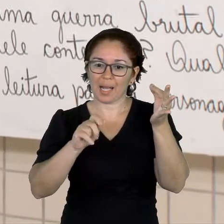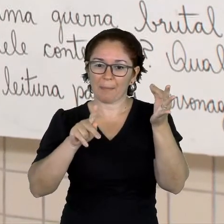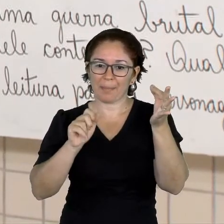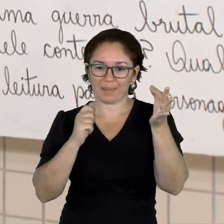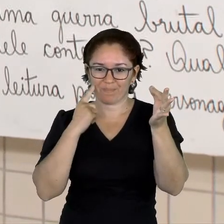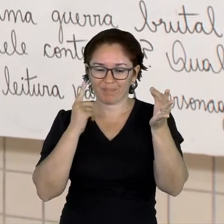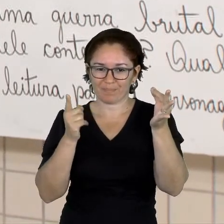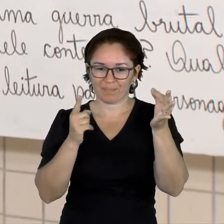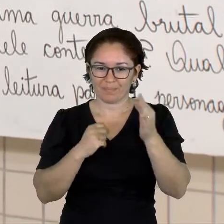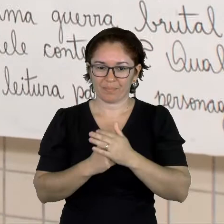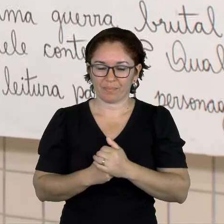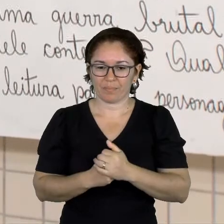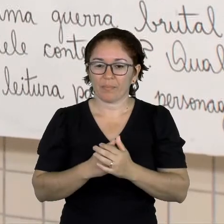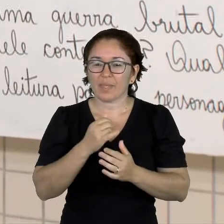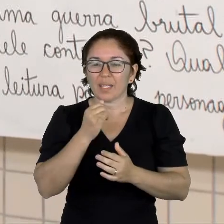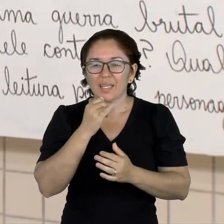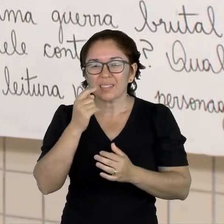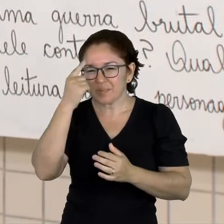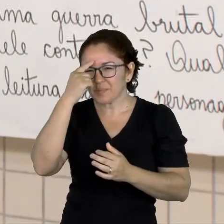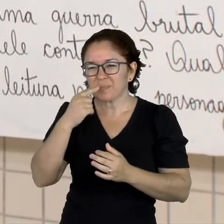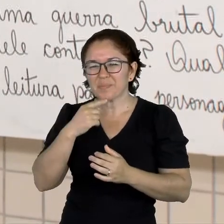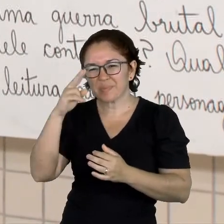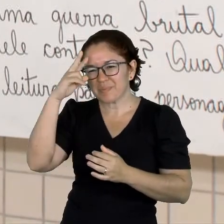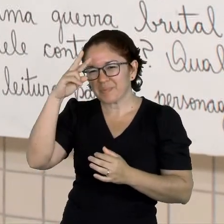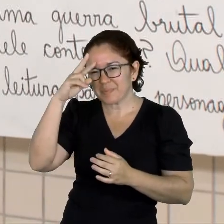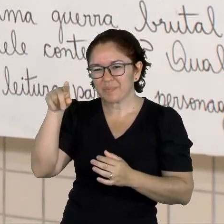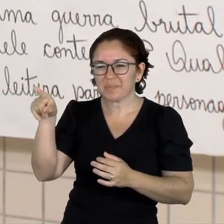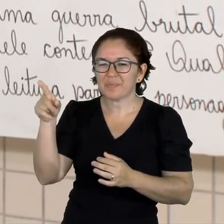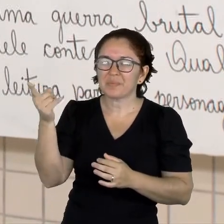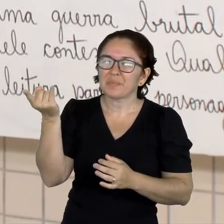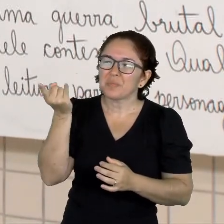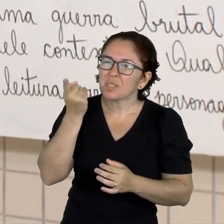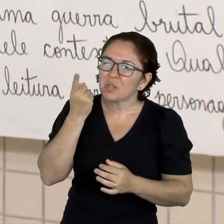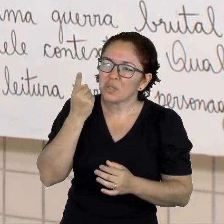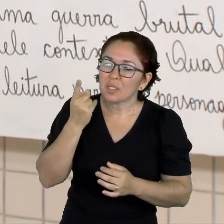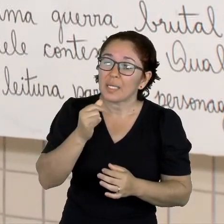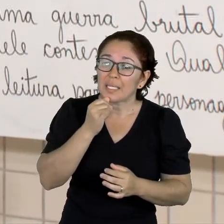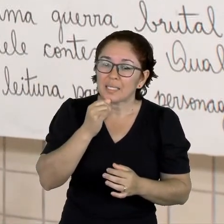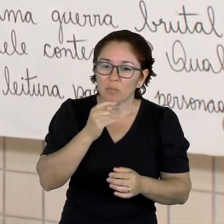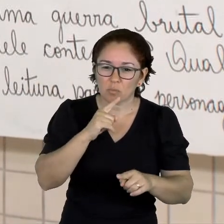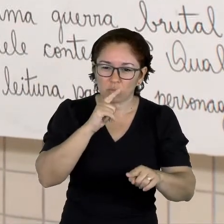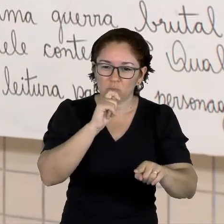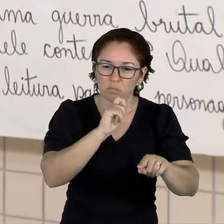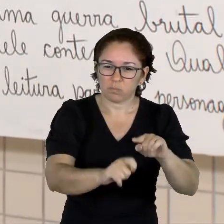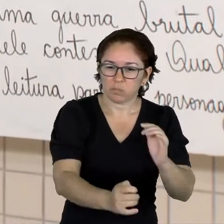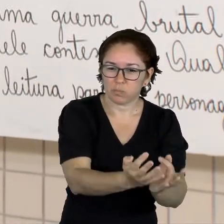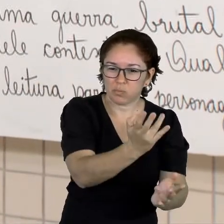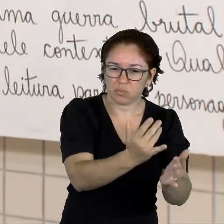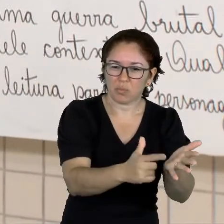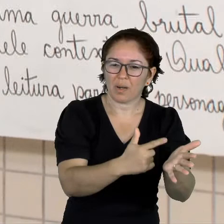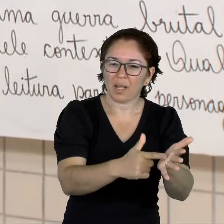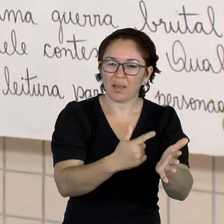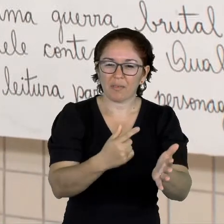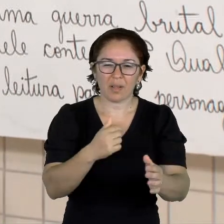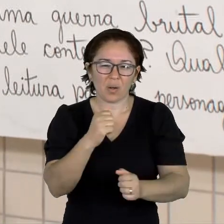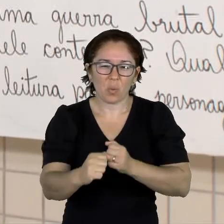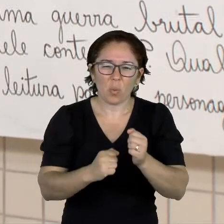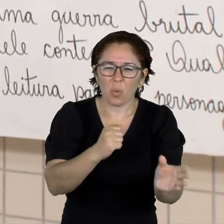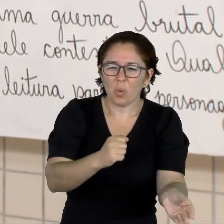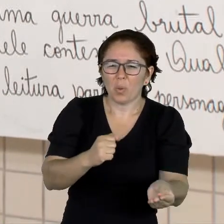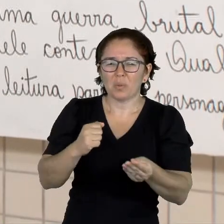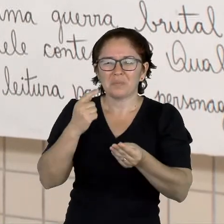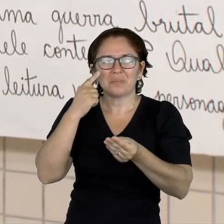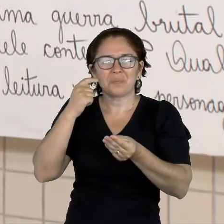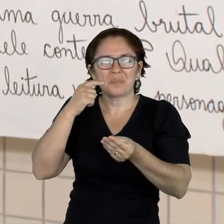né? Abraça o pai lá. Ela pegou um livro que estava pegando fogo justamente porque a capa, né, chamou a atenção dela. Então, todo